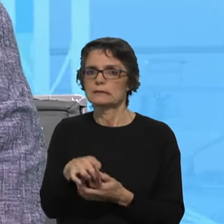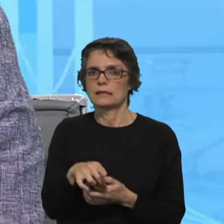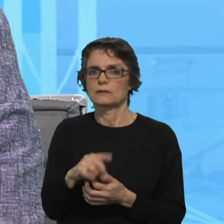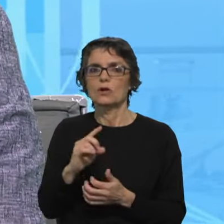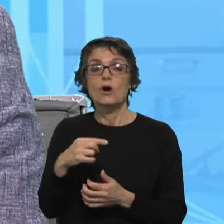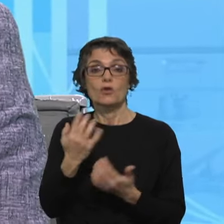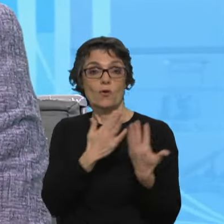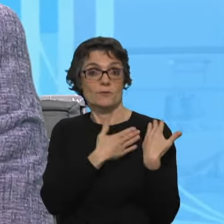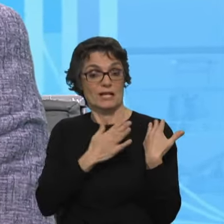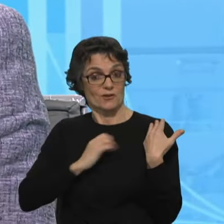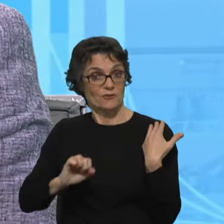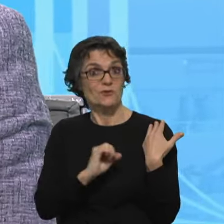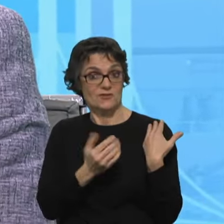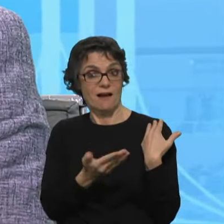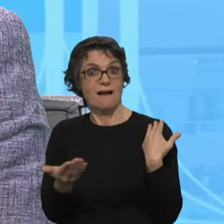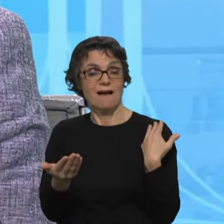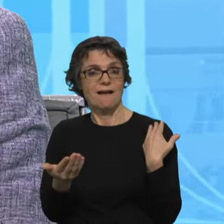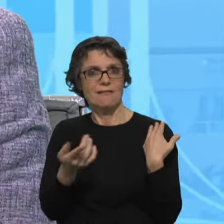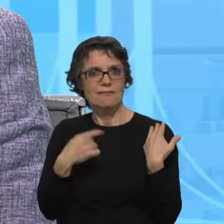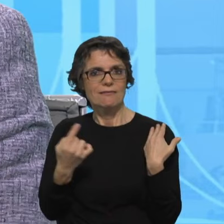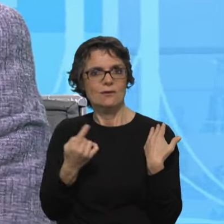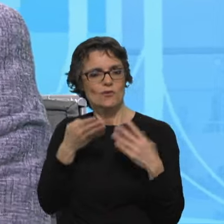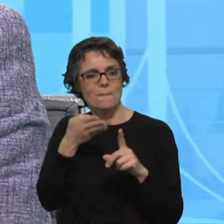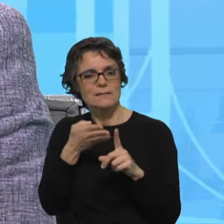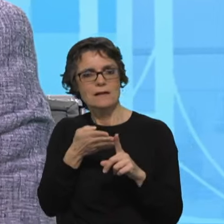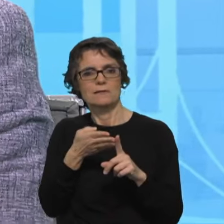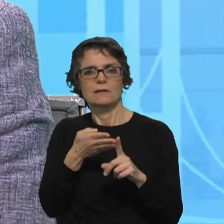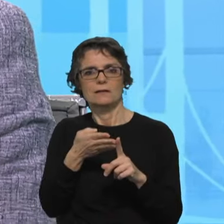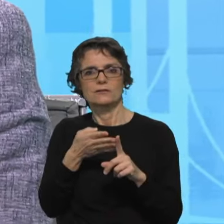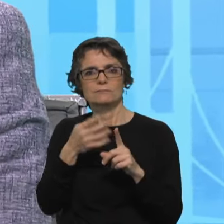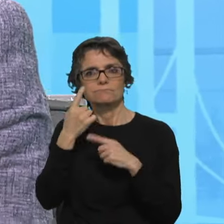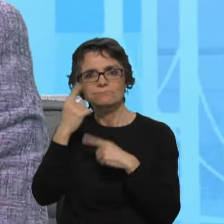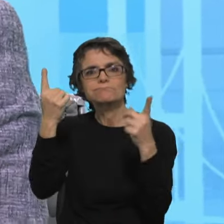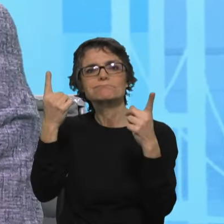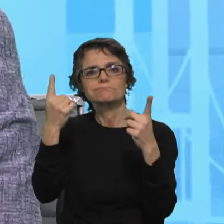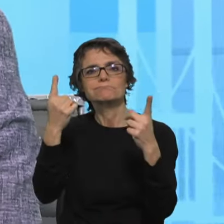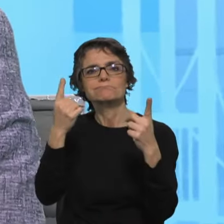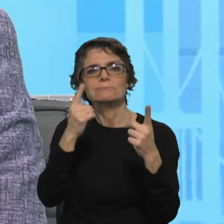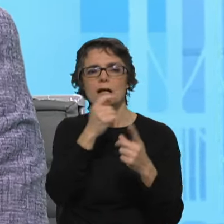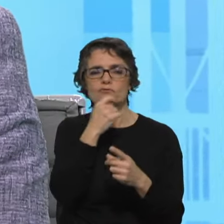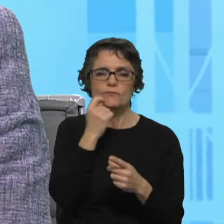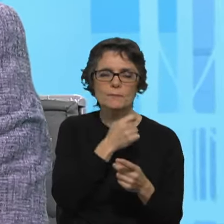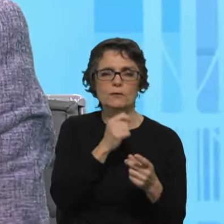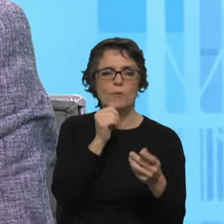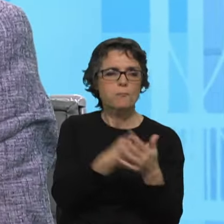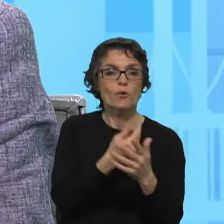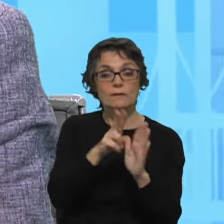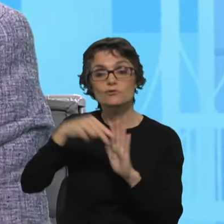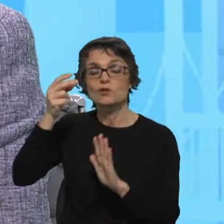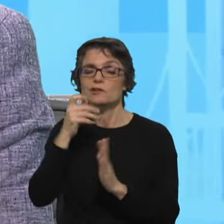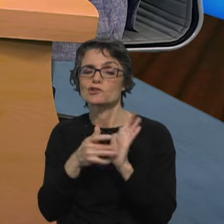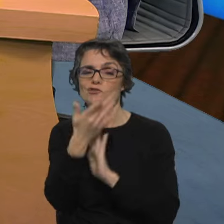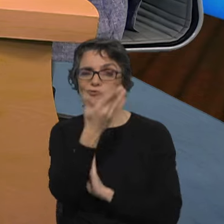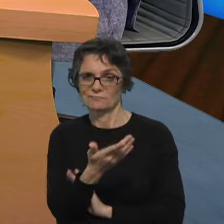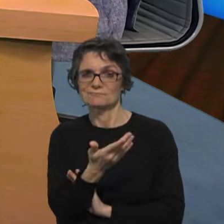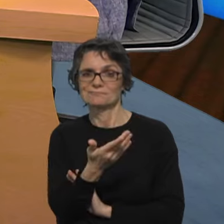responsabilidade, de termos como missão anunciar a paixão, morte e a ressurreição de Jesus, que é, afinal de contas,